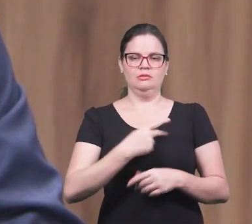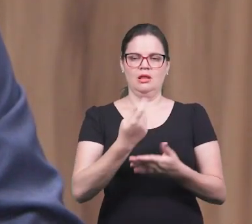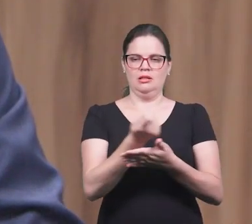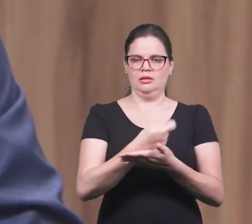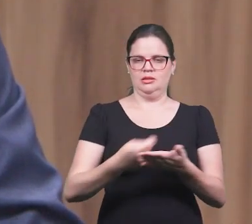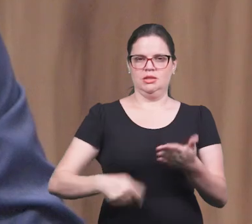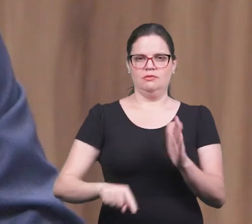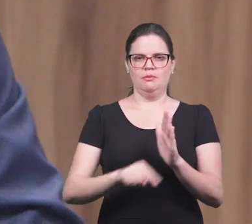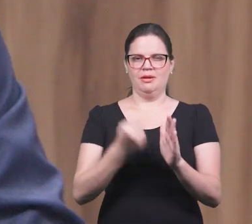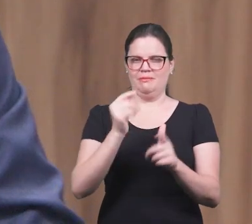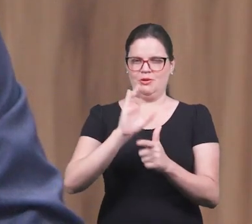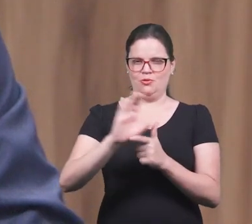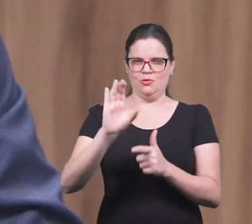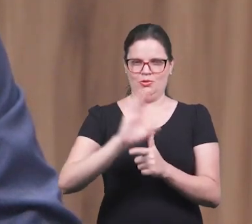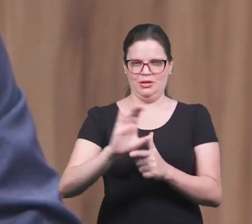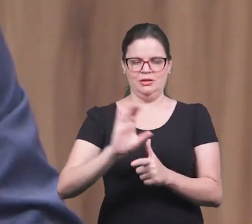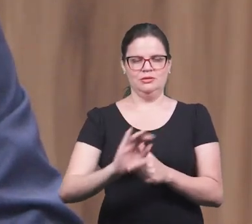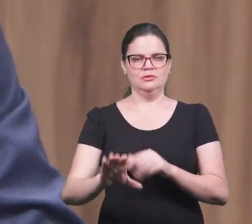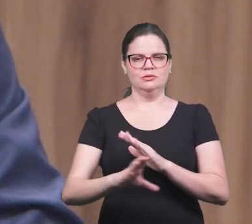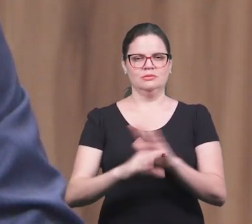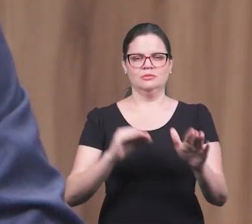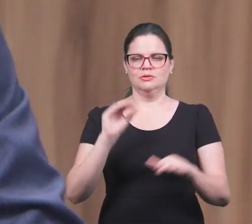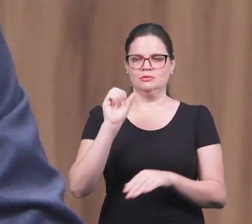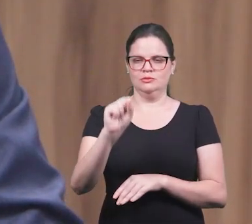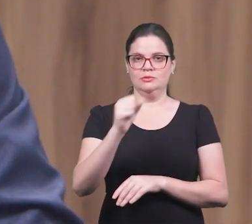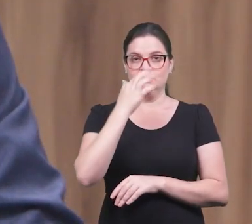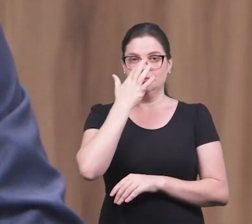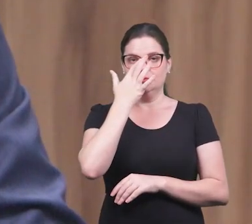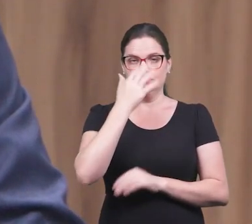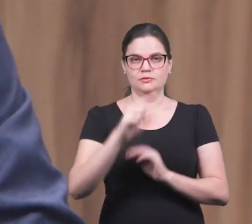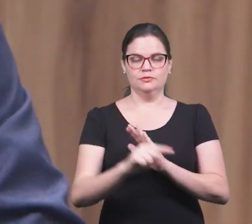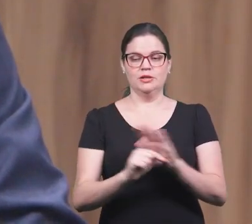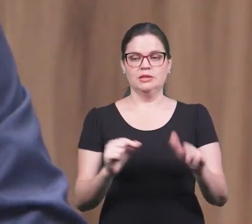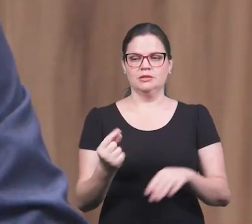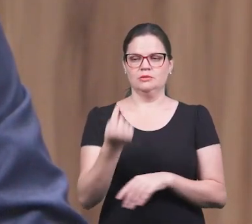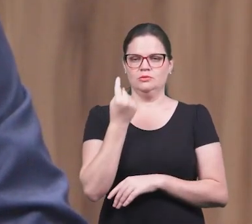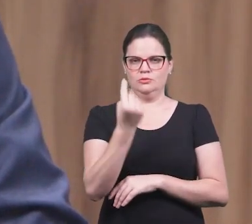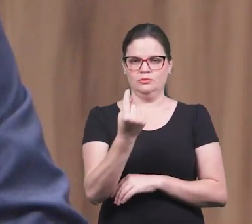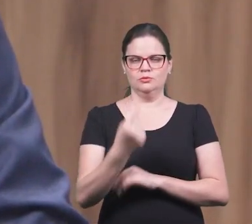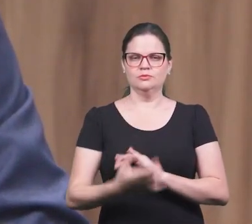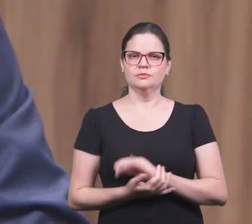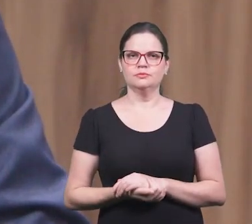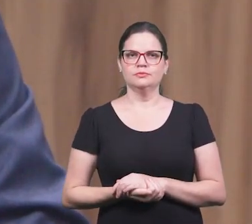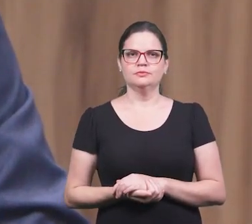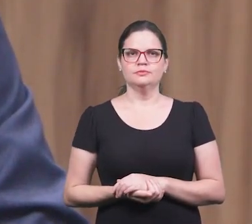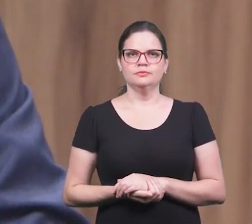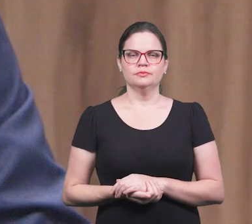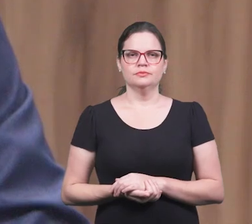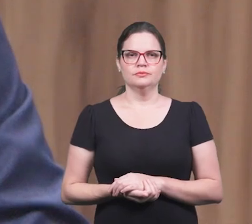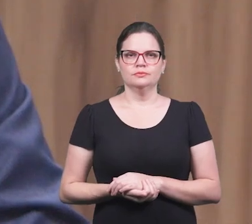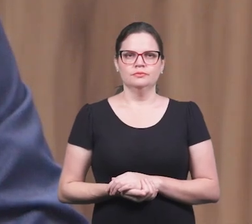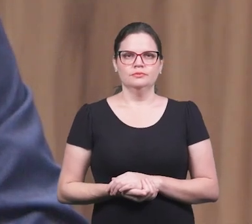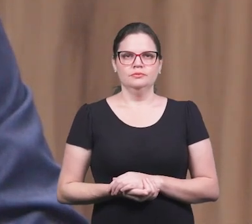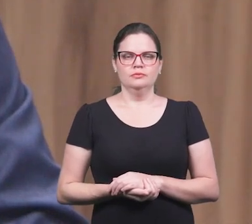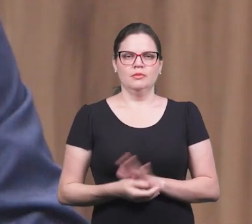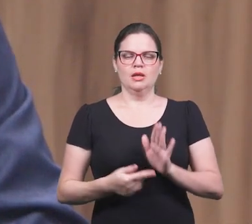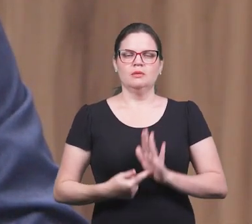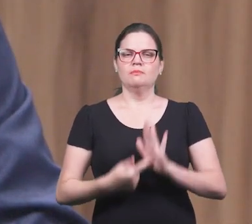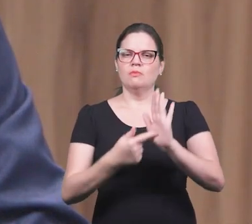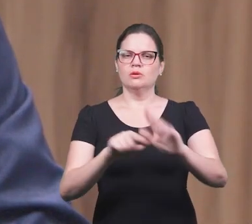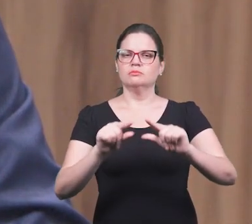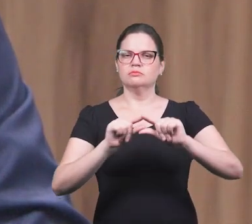Coríntios, no capítulo de número 8, versículo 1, na parte B, que é o final do versículo, ele usa uma